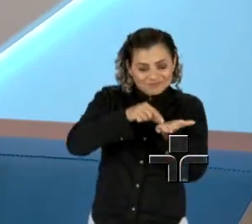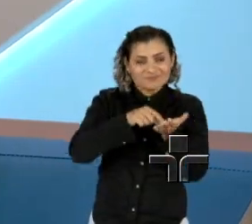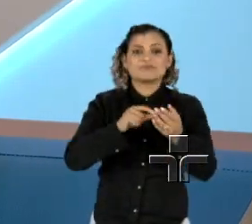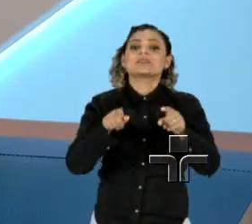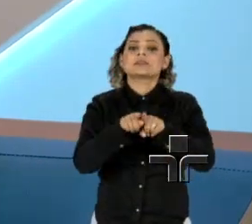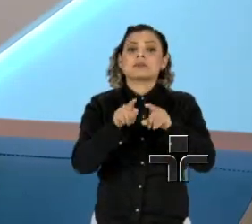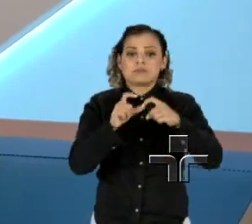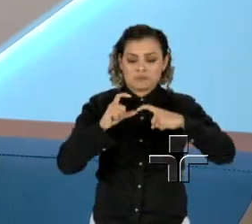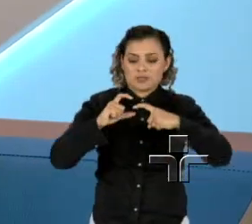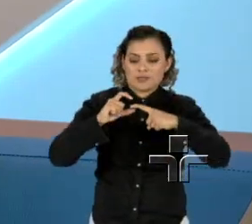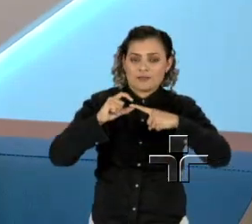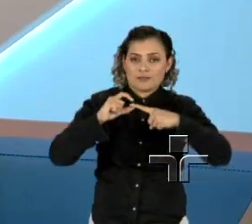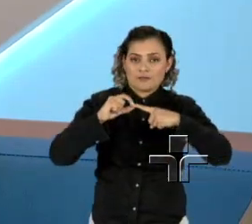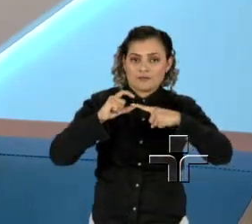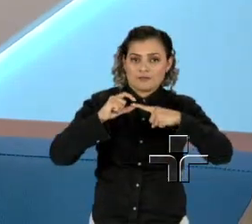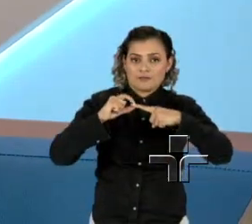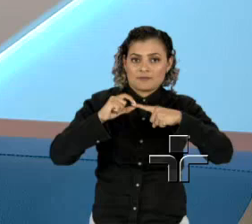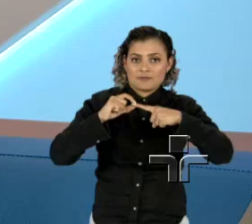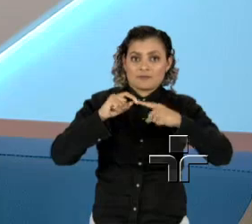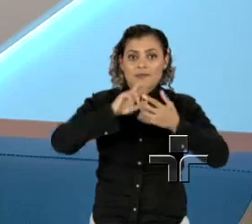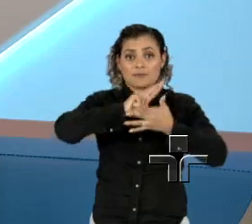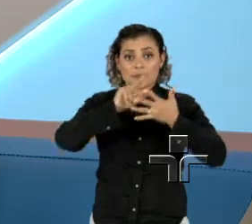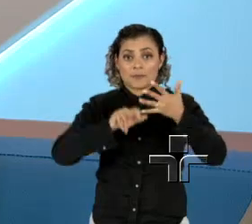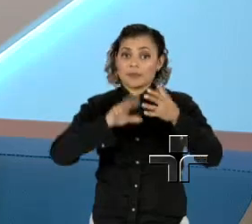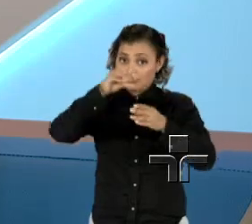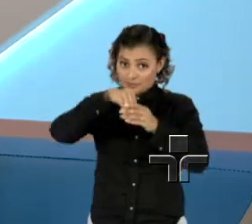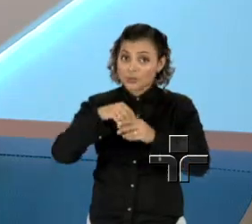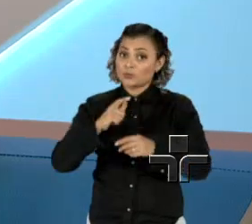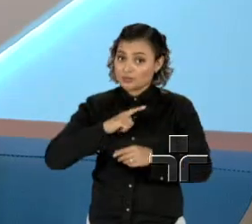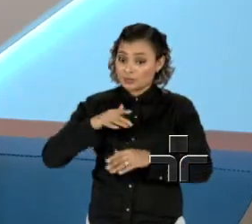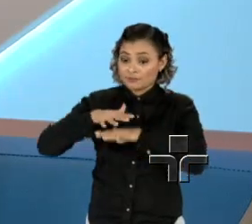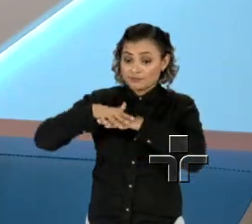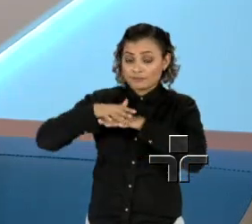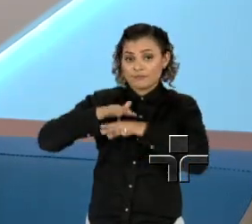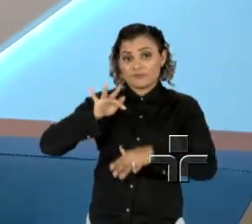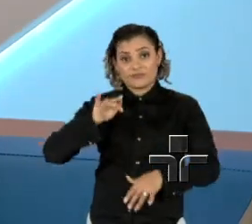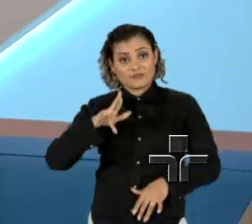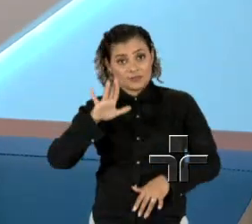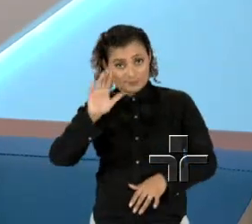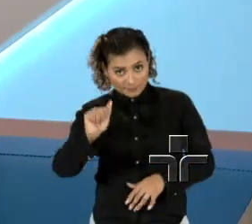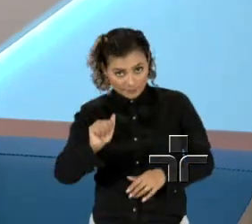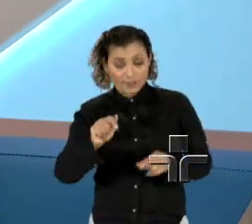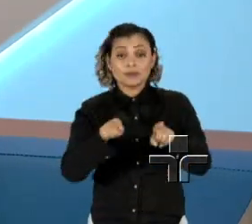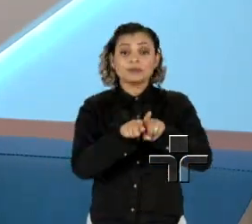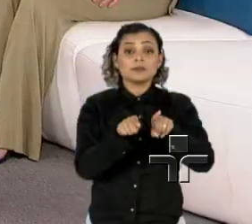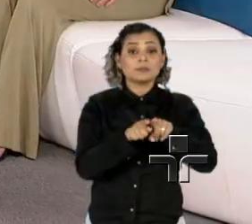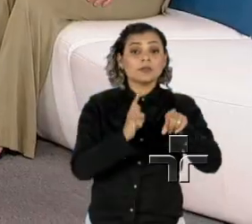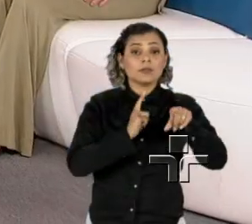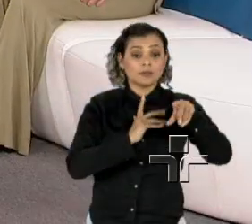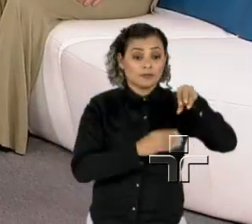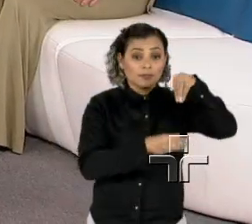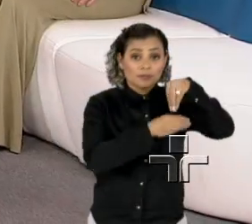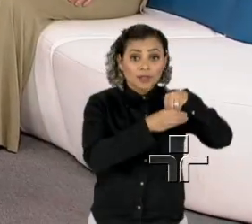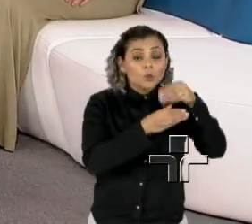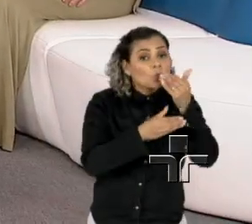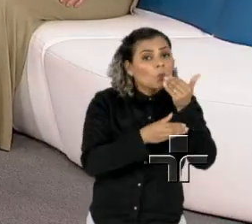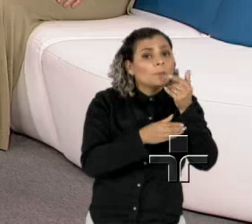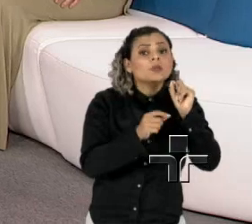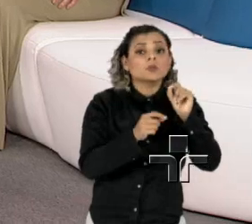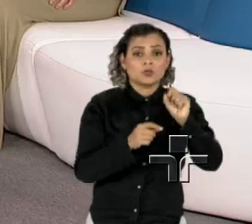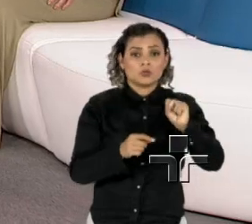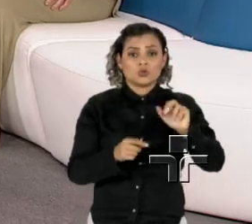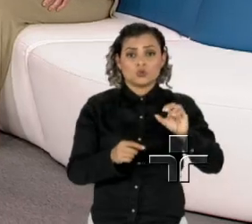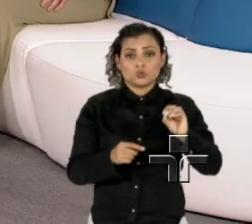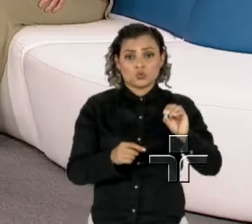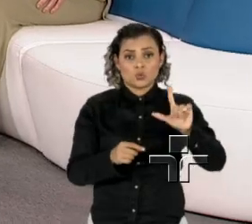Então, essas fibras, elas estão presentes. Alguns alimentos contêm também as fibras solúveis, que são